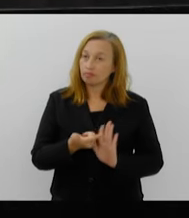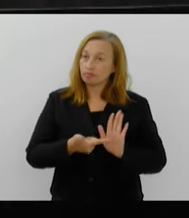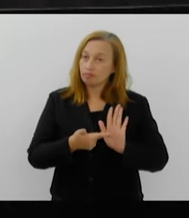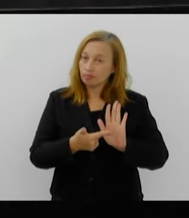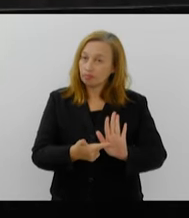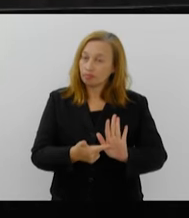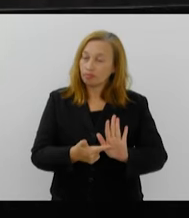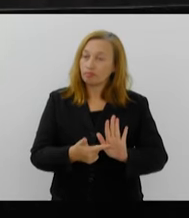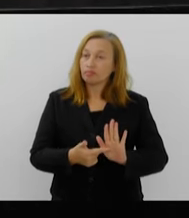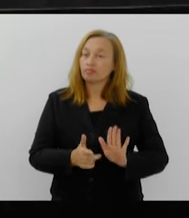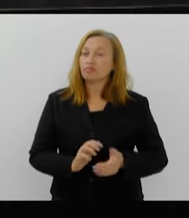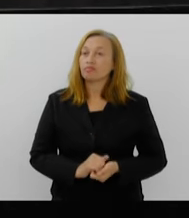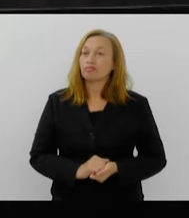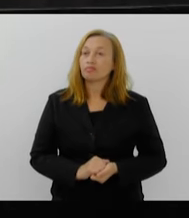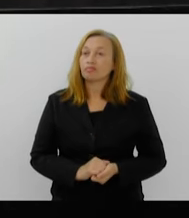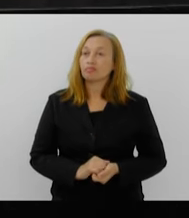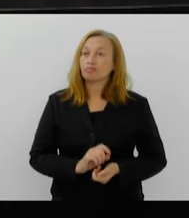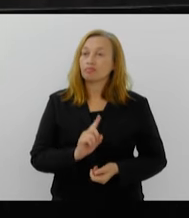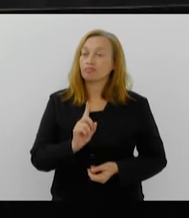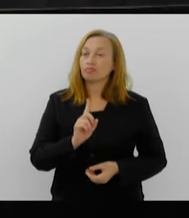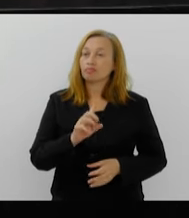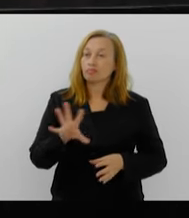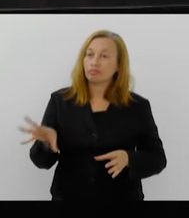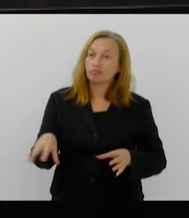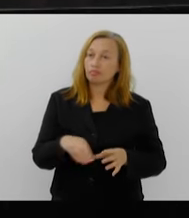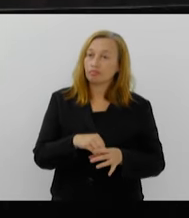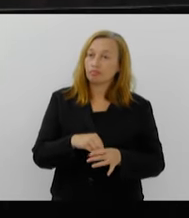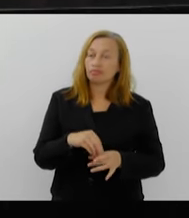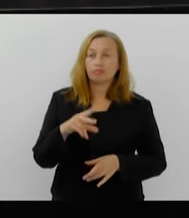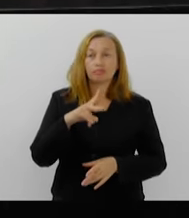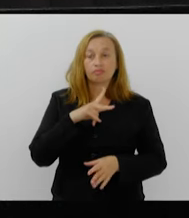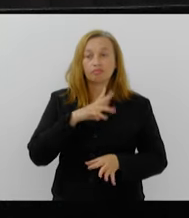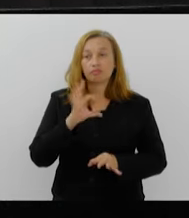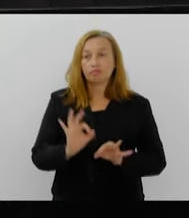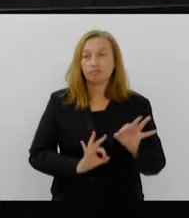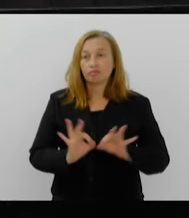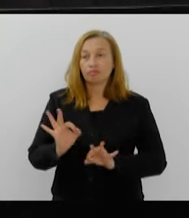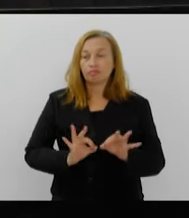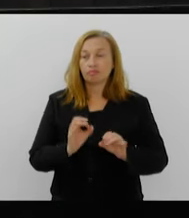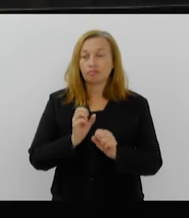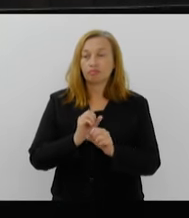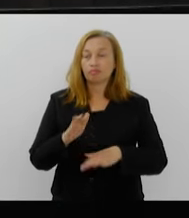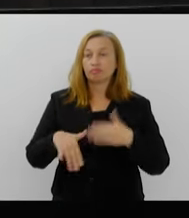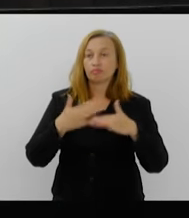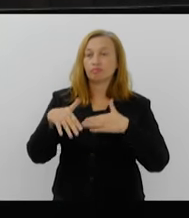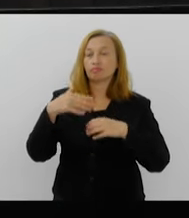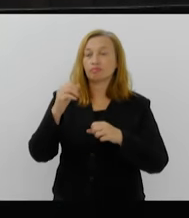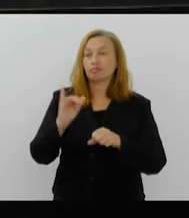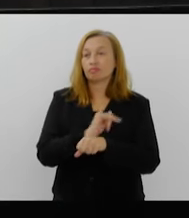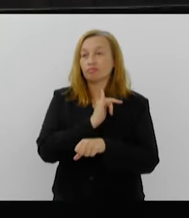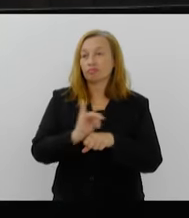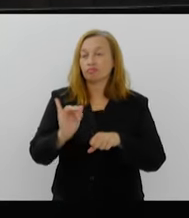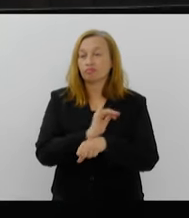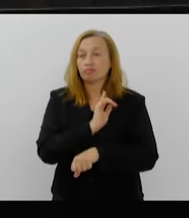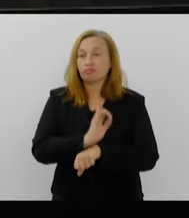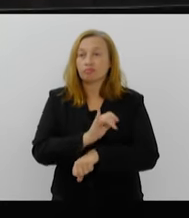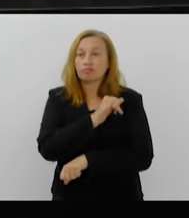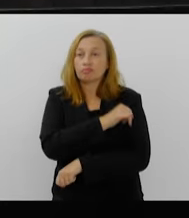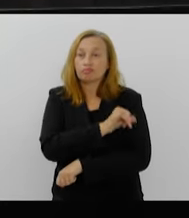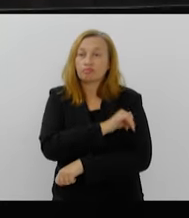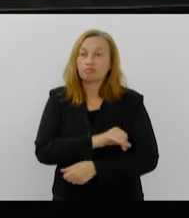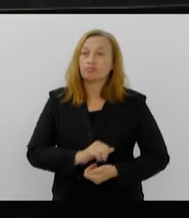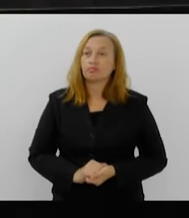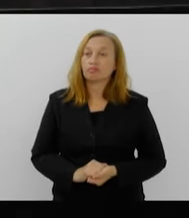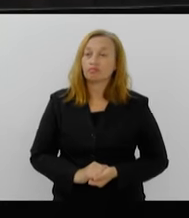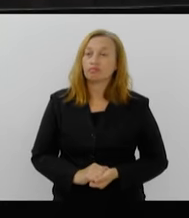que não estão em conformidade com o próprio plano de desenvolvimento estratégico do Estado do Rio de Janeiro e